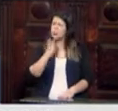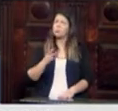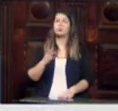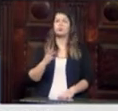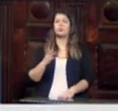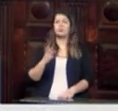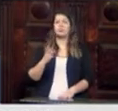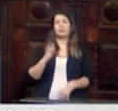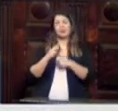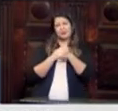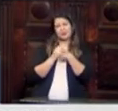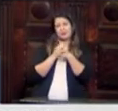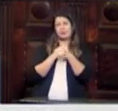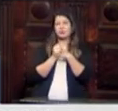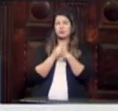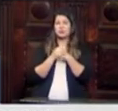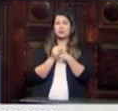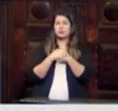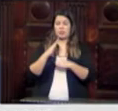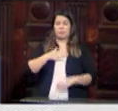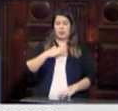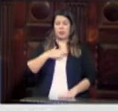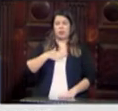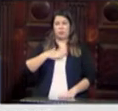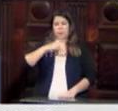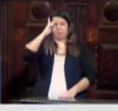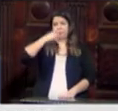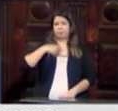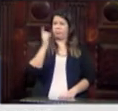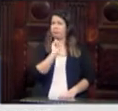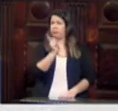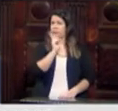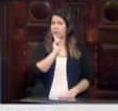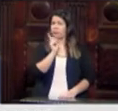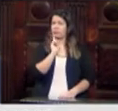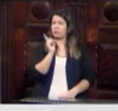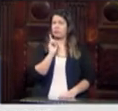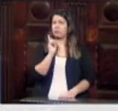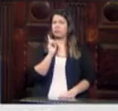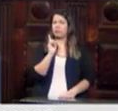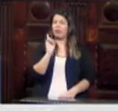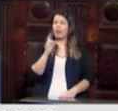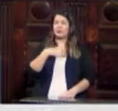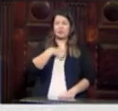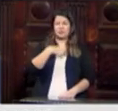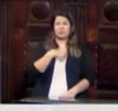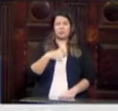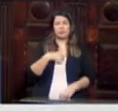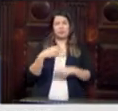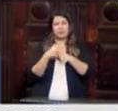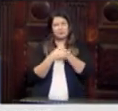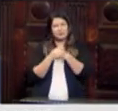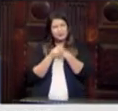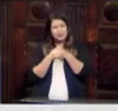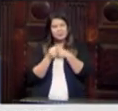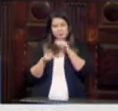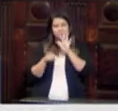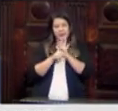forma carinhosa, não é posse. É a expressão de sentimento, de